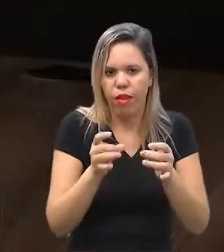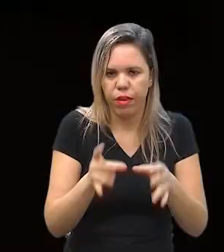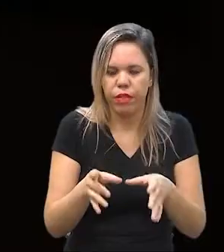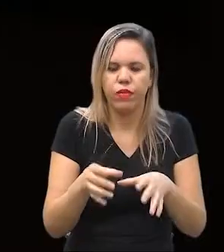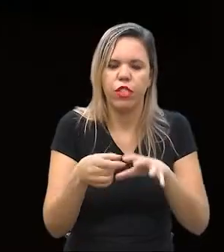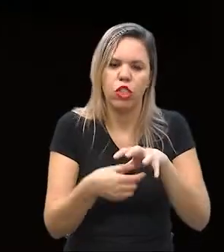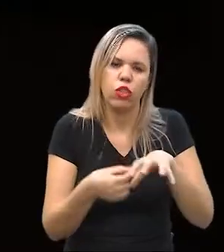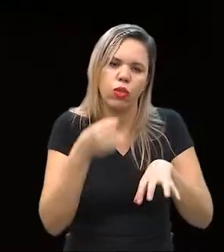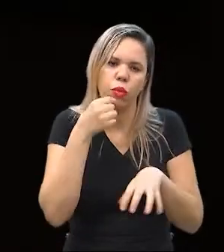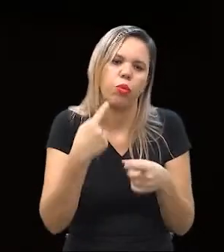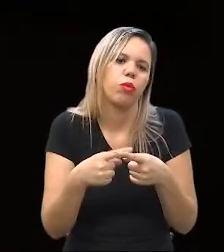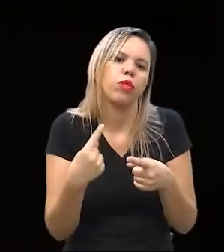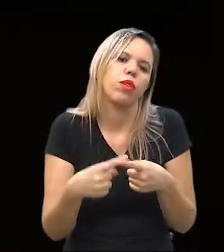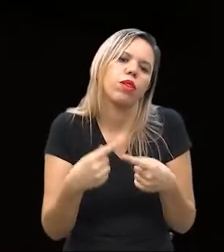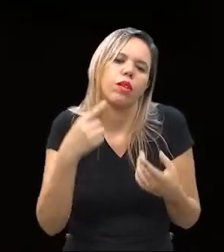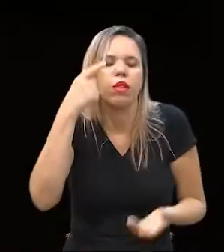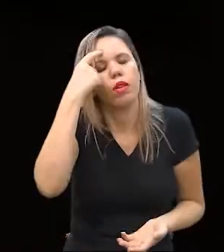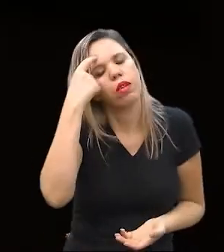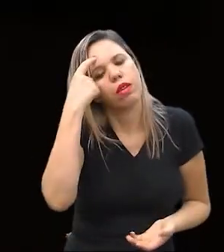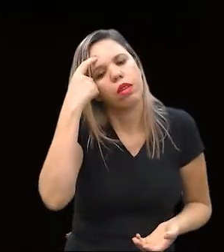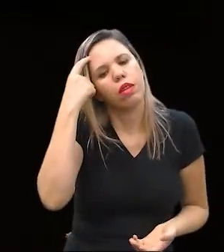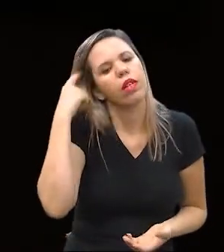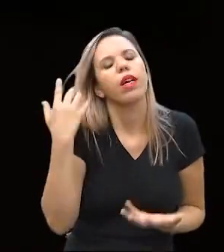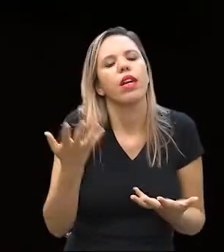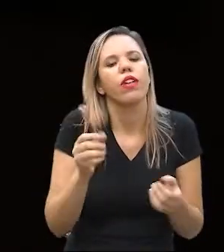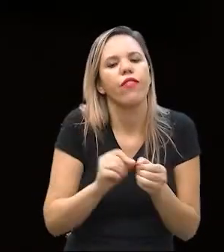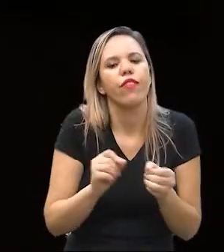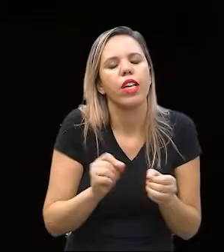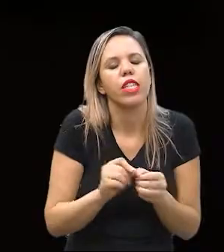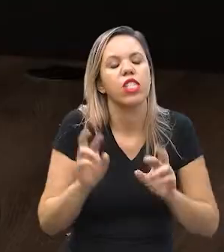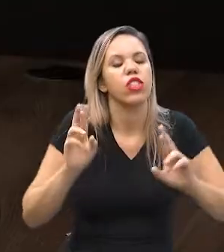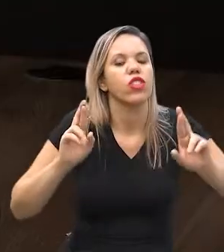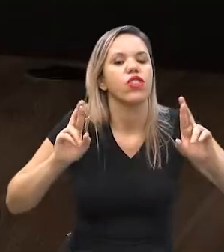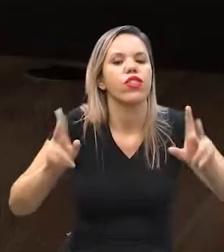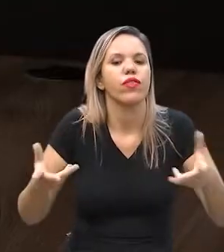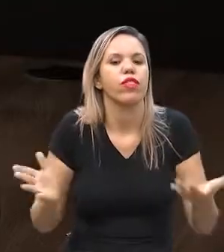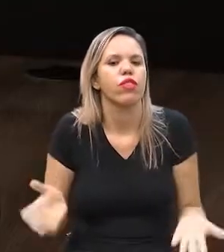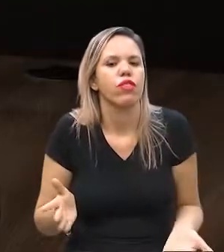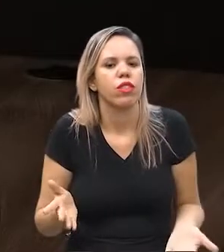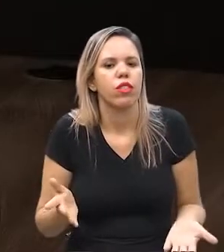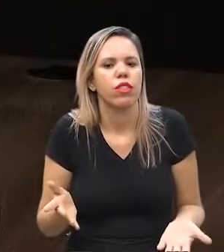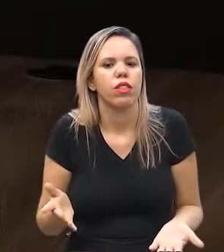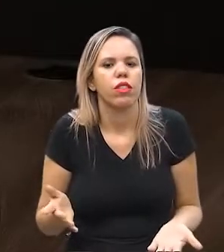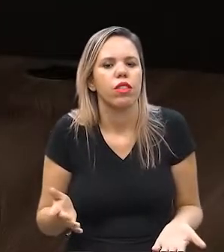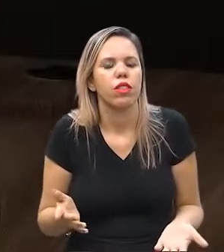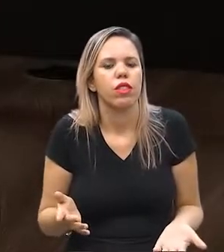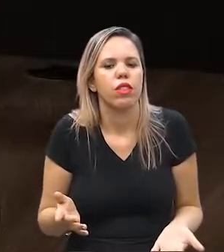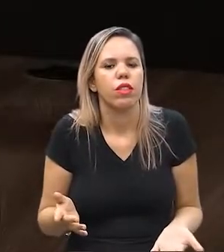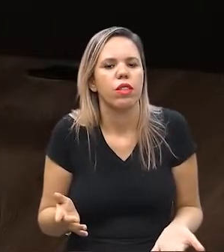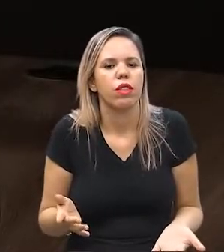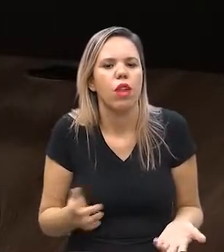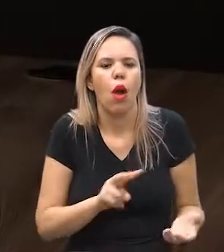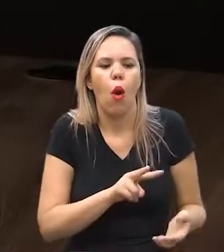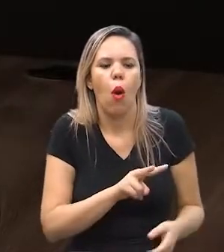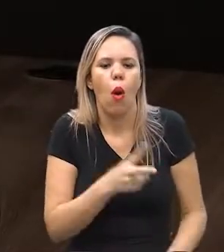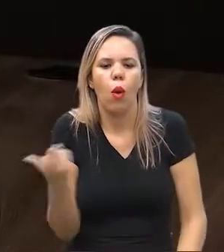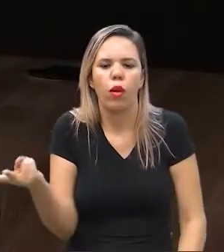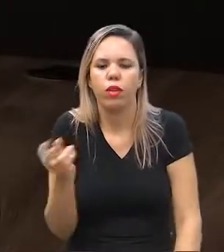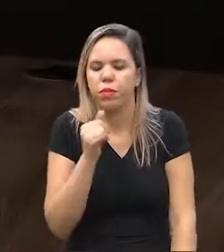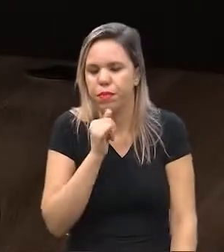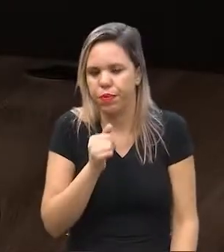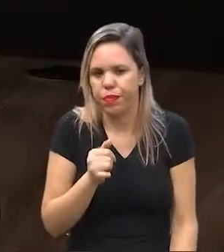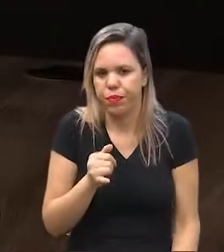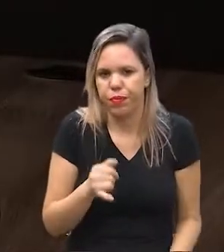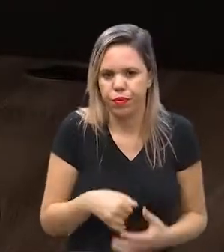de uvas. Por que então pensar, eu quero fazer de uma forma diferente, eu quero fazer uma coisa diferente, ao contrário, por